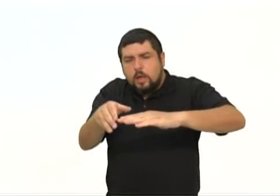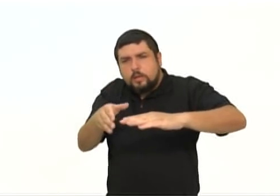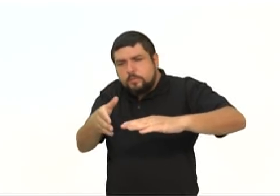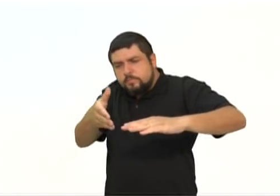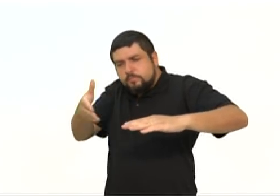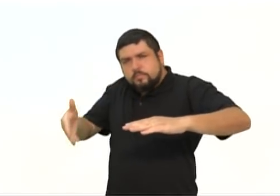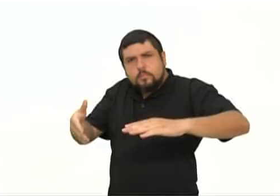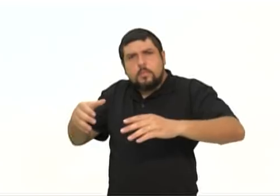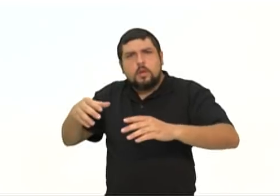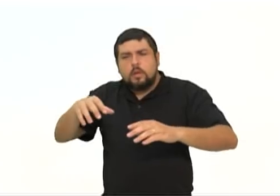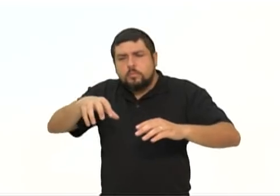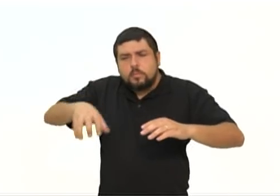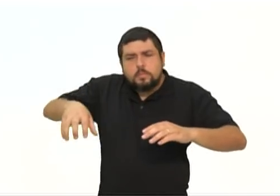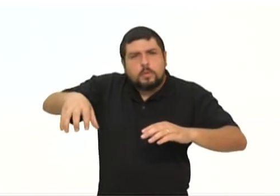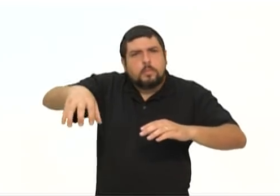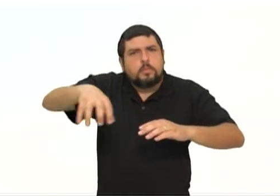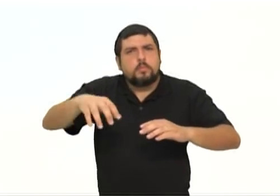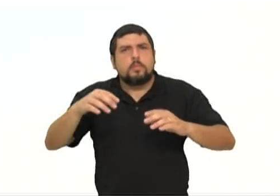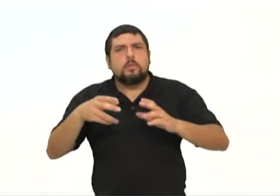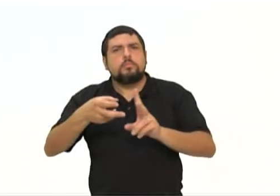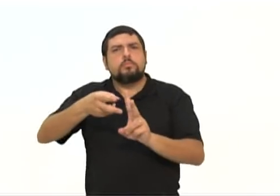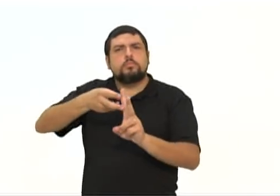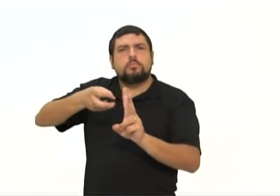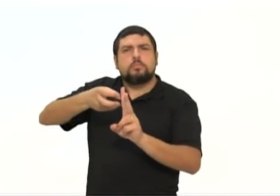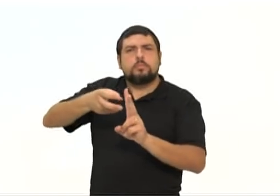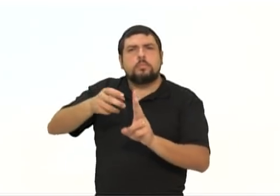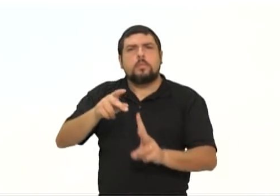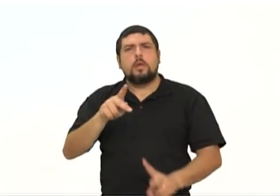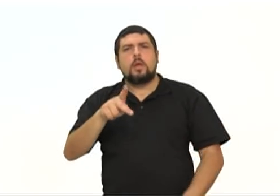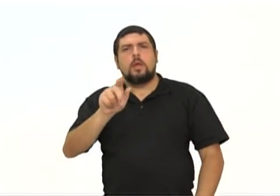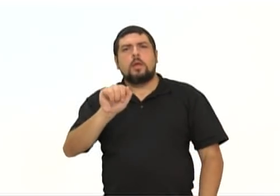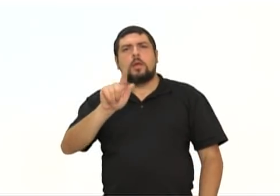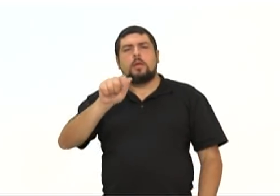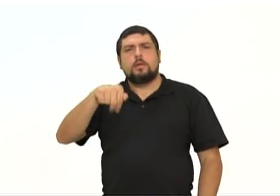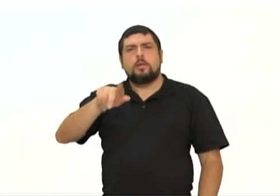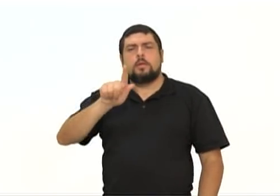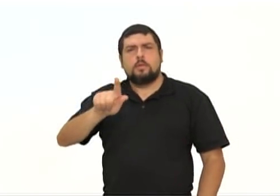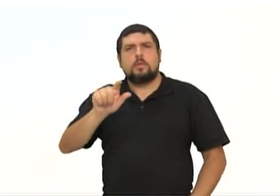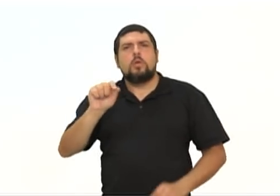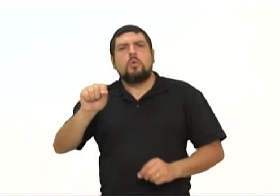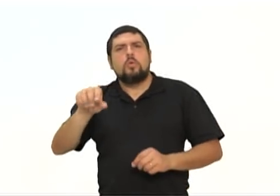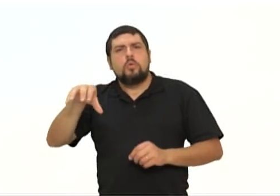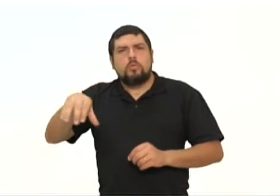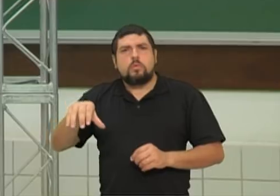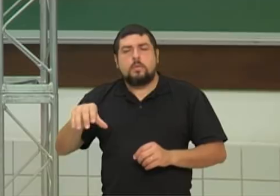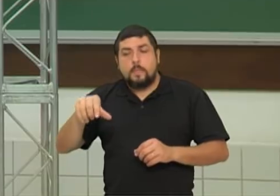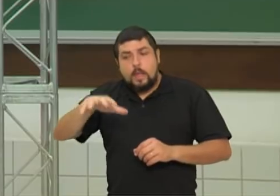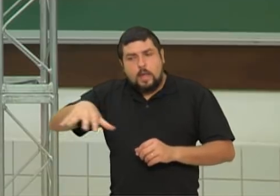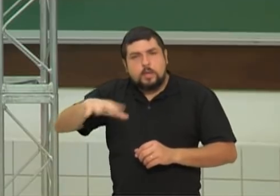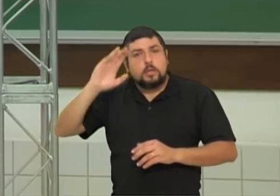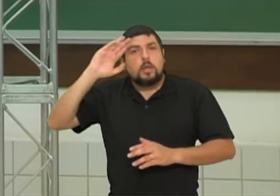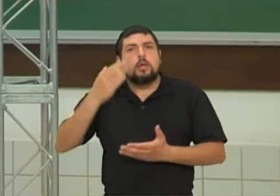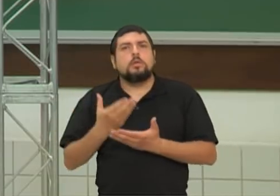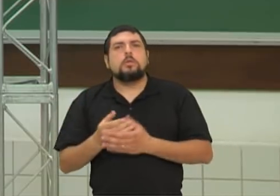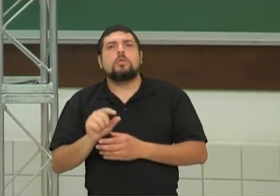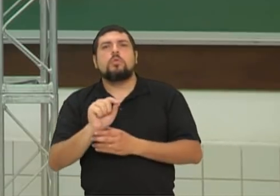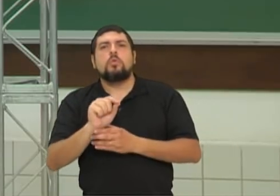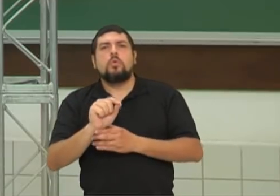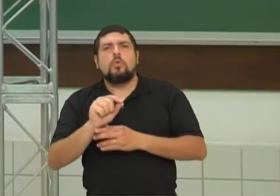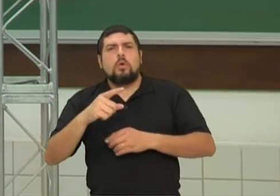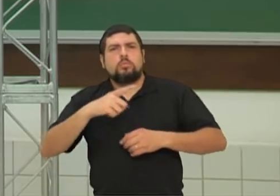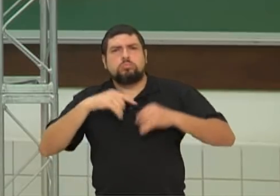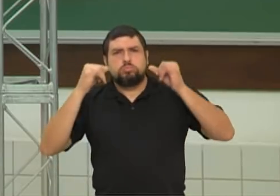deus serpente chamado Umboi, e ele era filho de Tupã. Inclusive, Inca, Maia e Azteca, povos